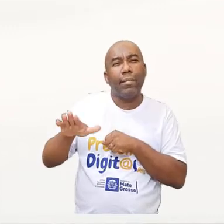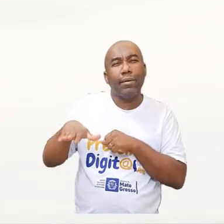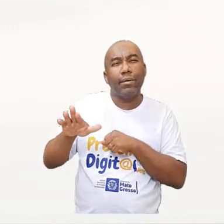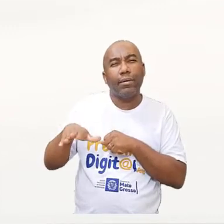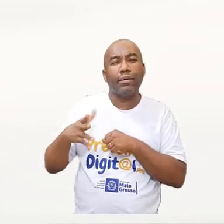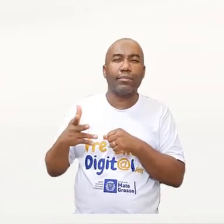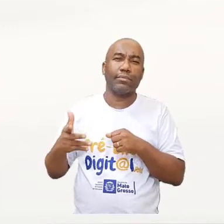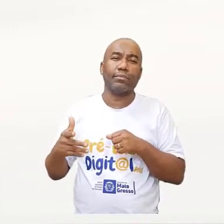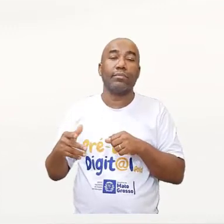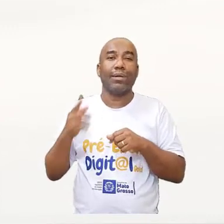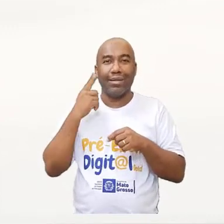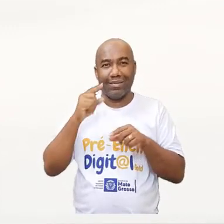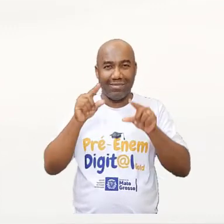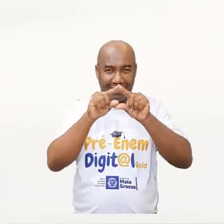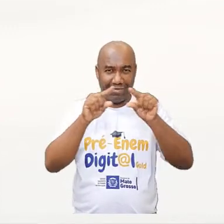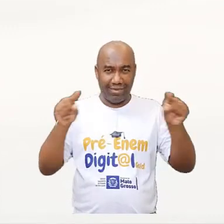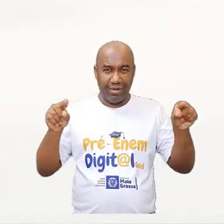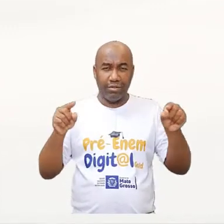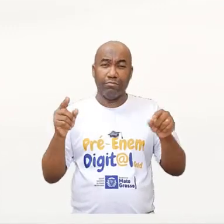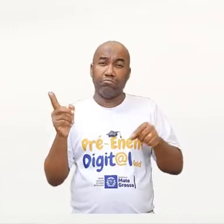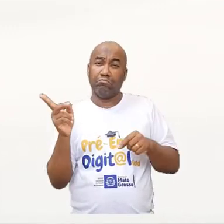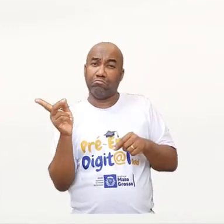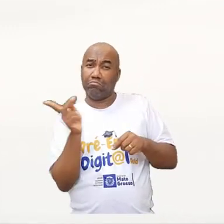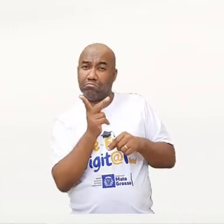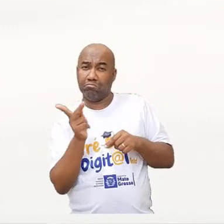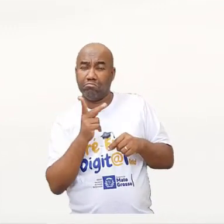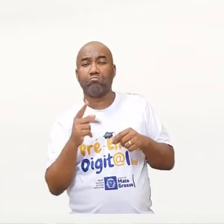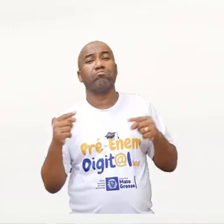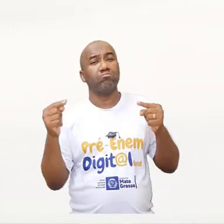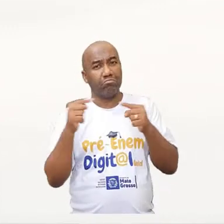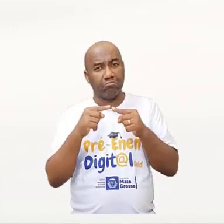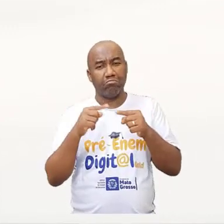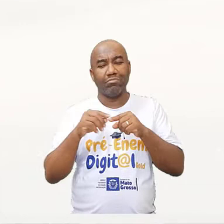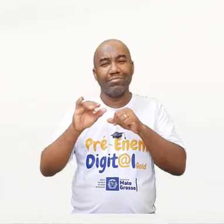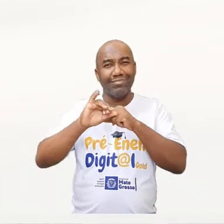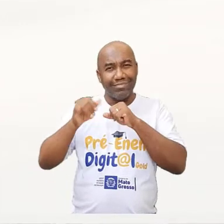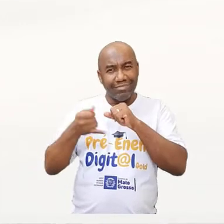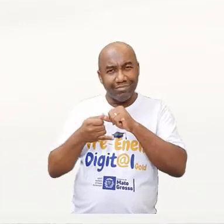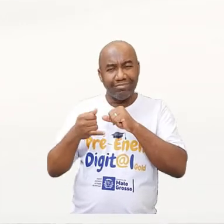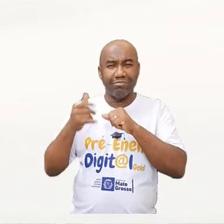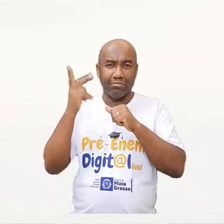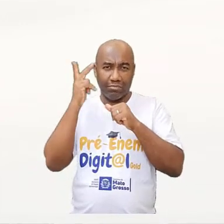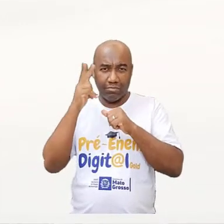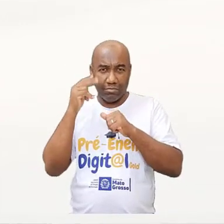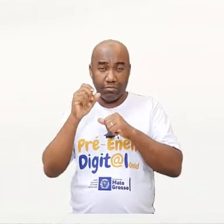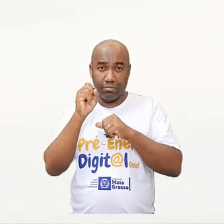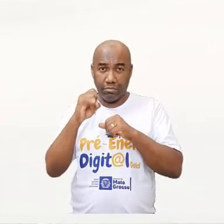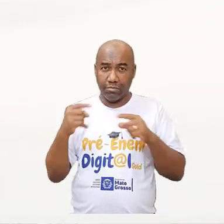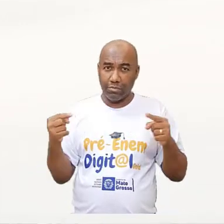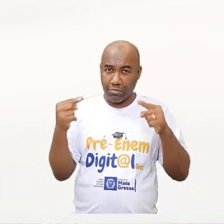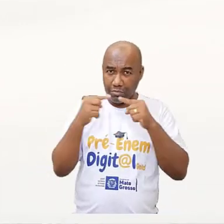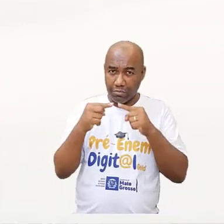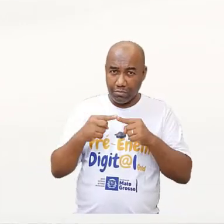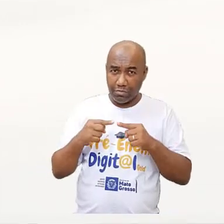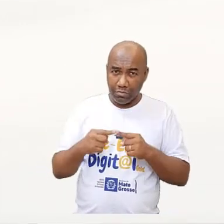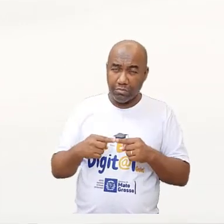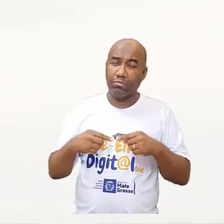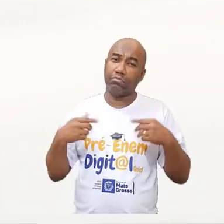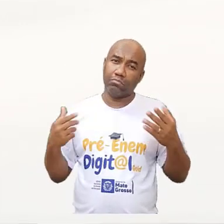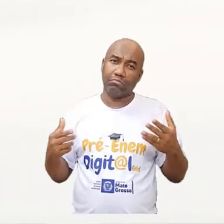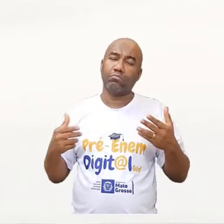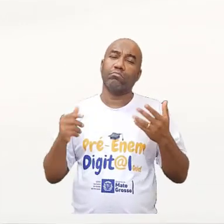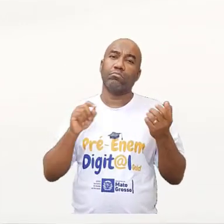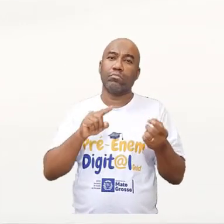As duas formas estão funcionando como adjetivo. Se funcionam como adjetivo,